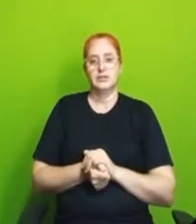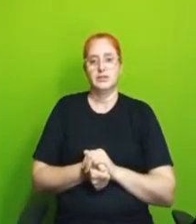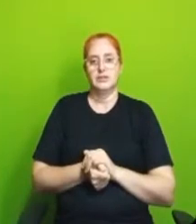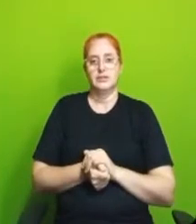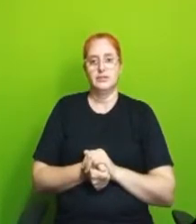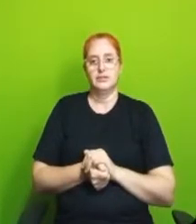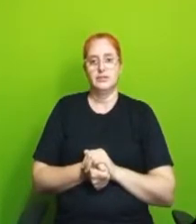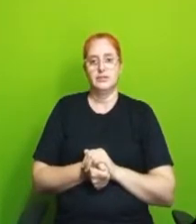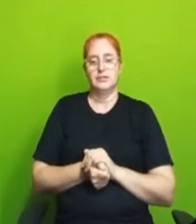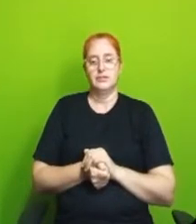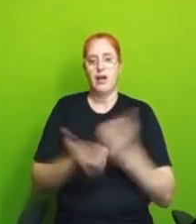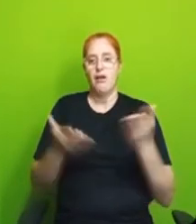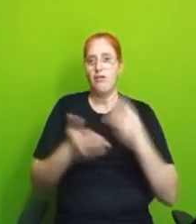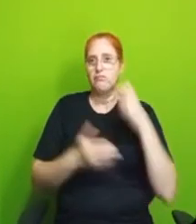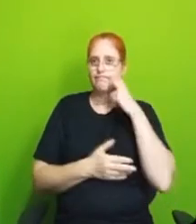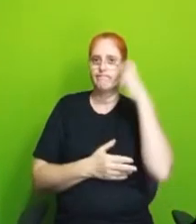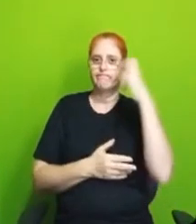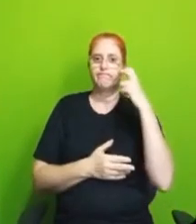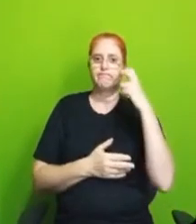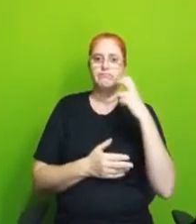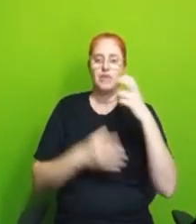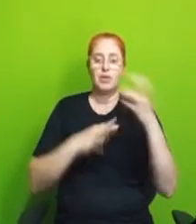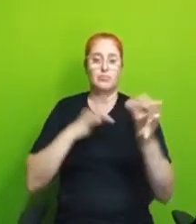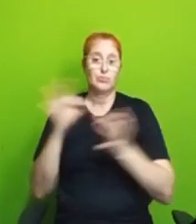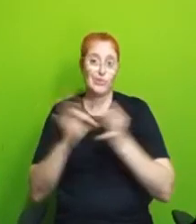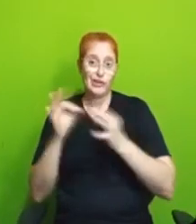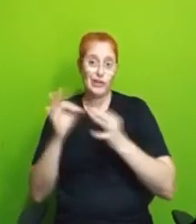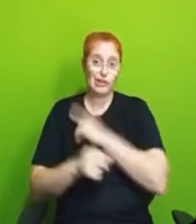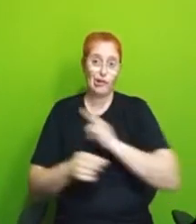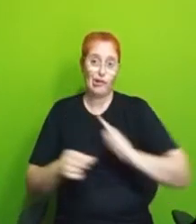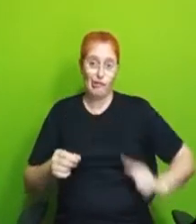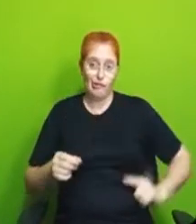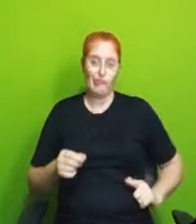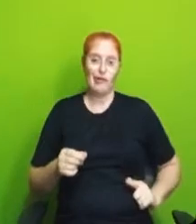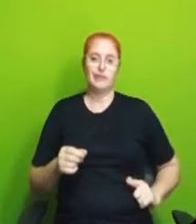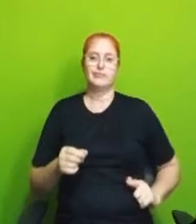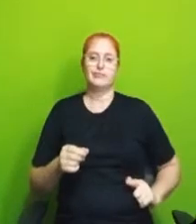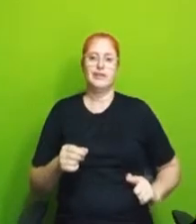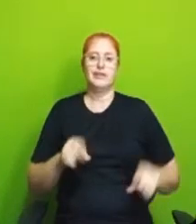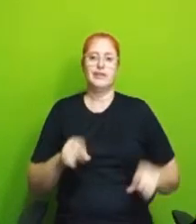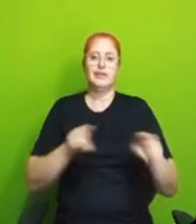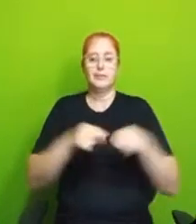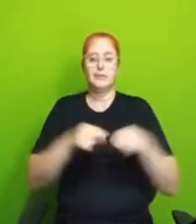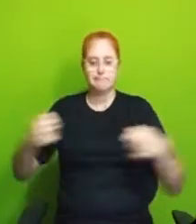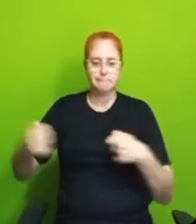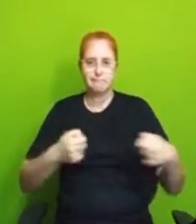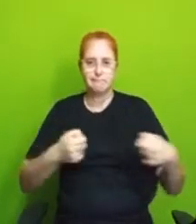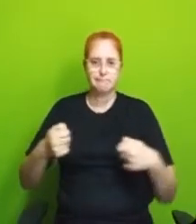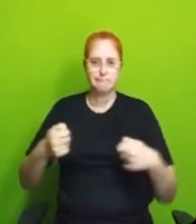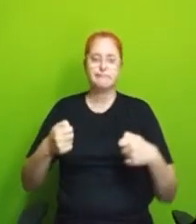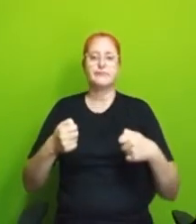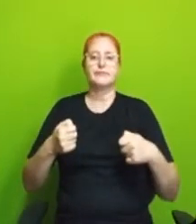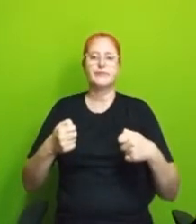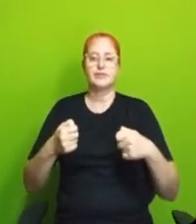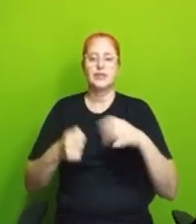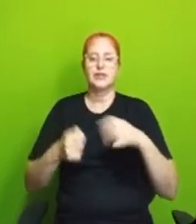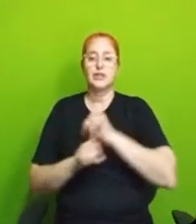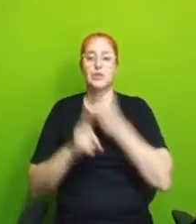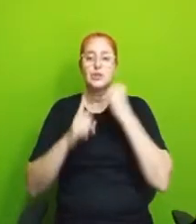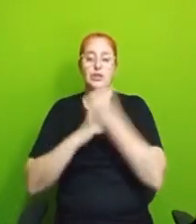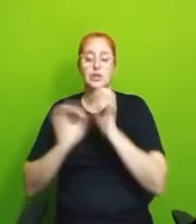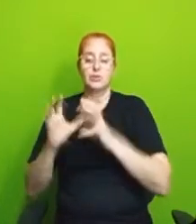constrangidas pelo projeto do governo, evidentemente, mas pela disputa de forças sociais. Tanto que mesmo governos progressistas,